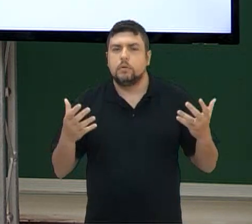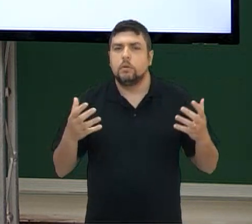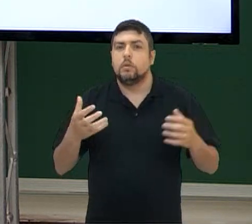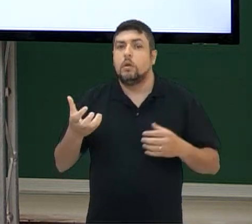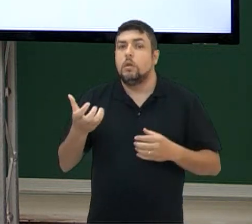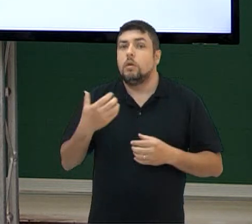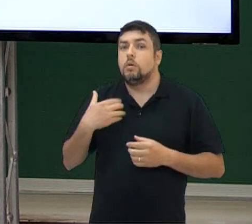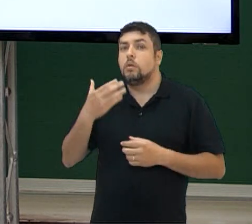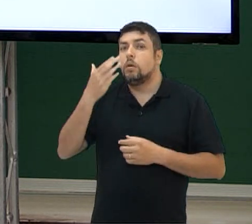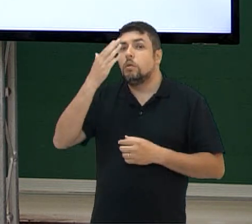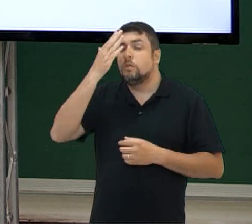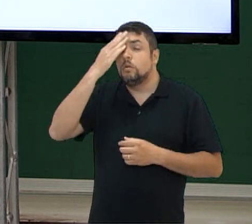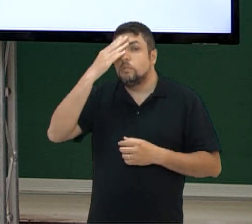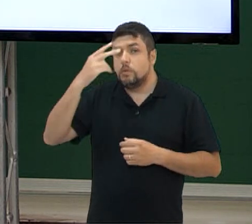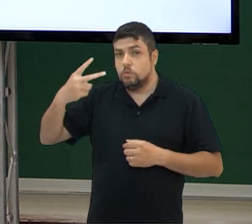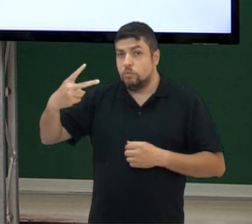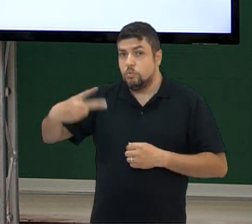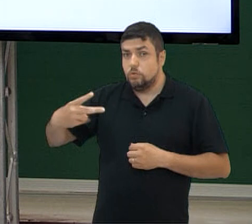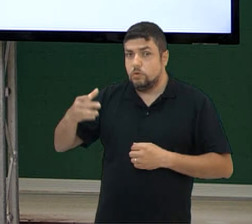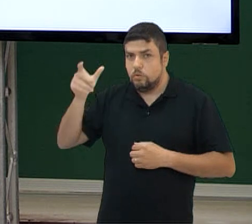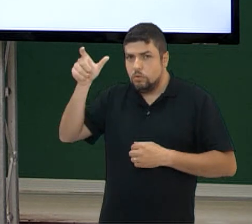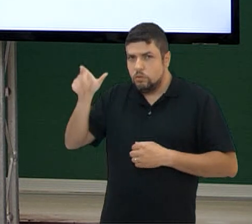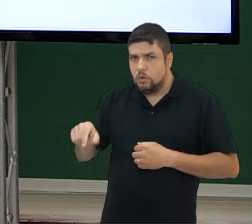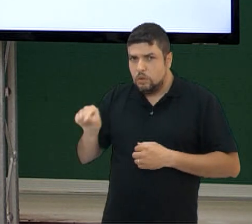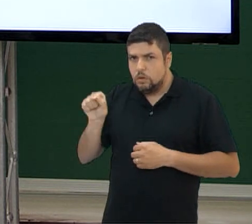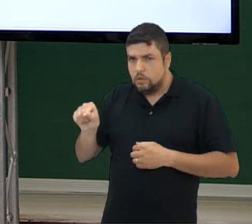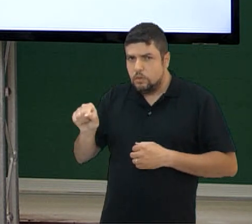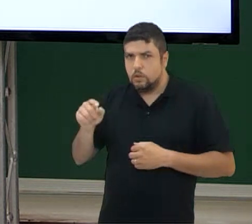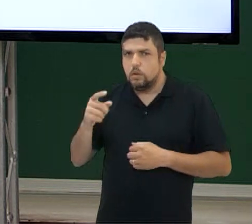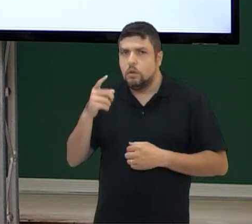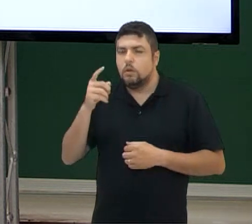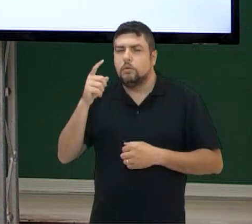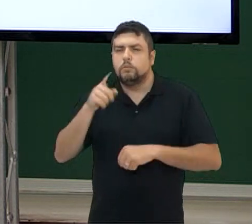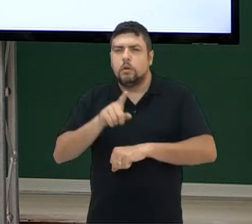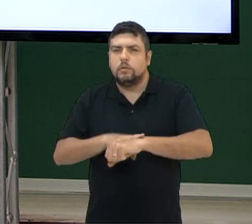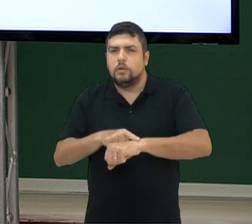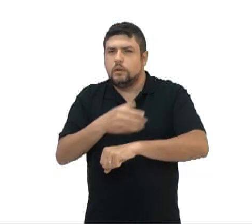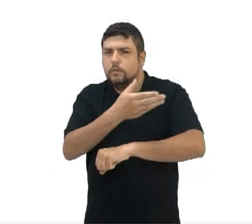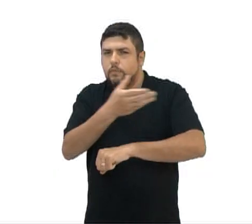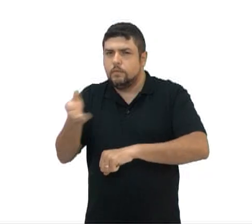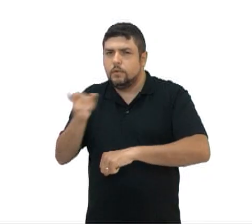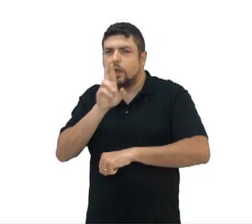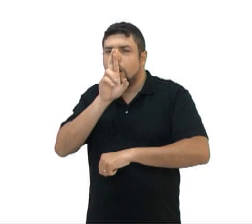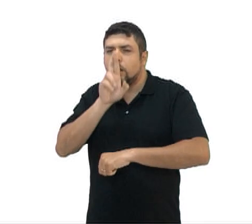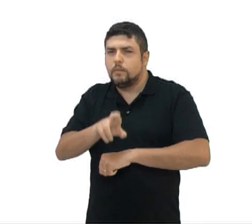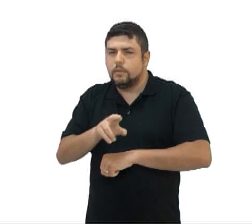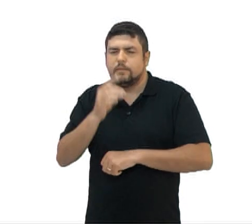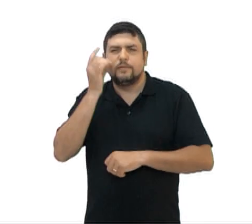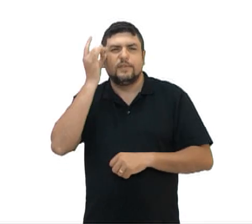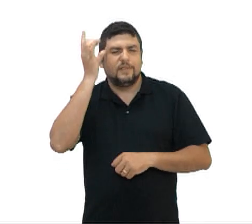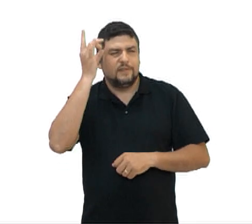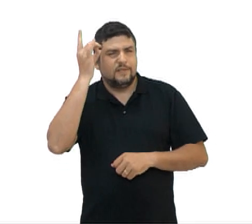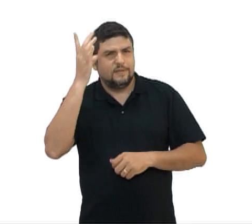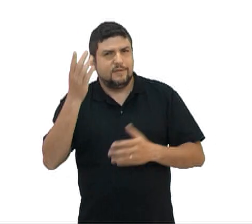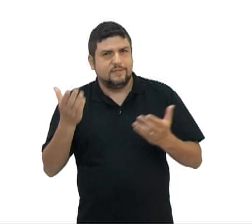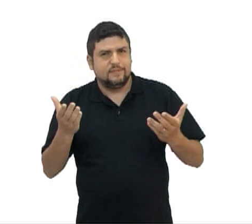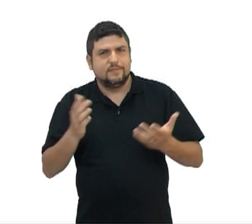do lado do segundo polígono. Um tempo para vocês resolverem. Tá fácil, hein?